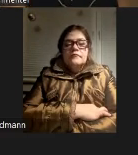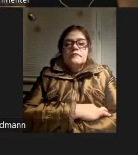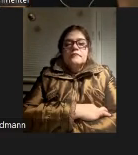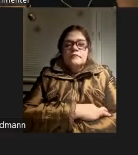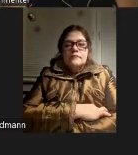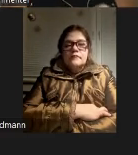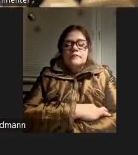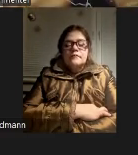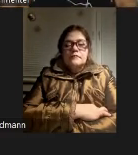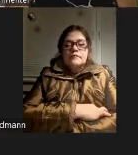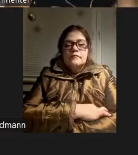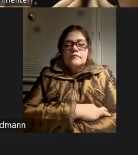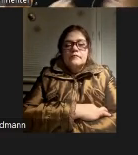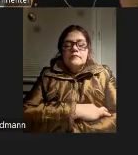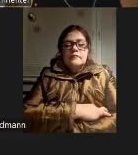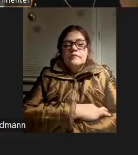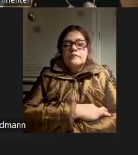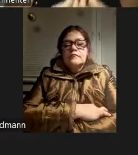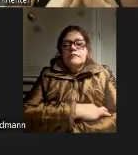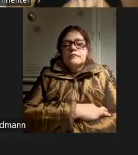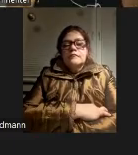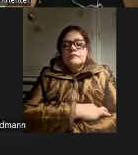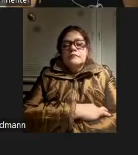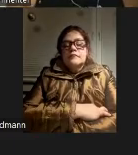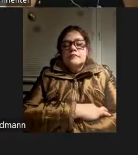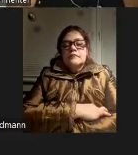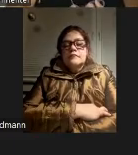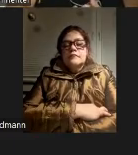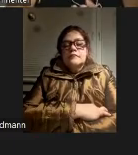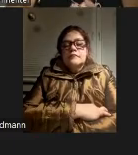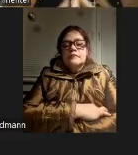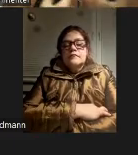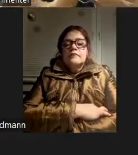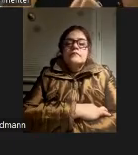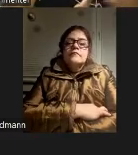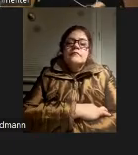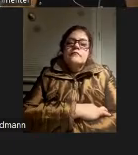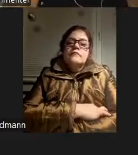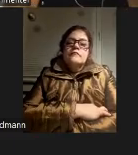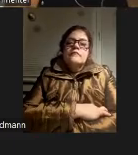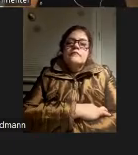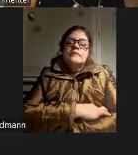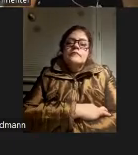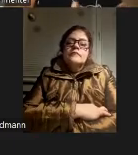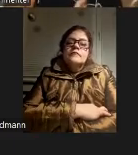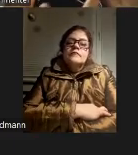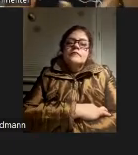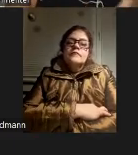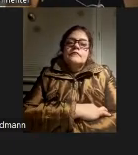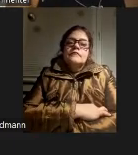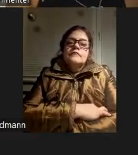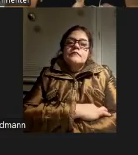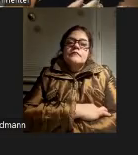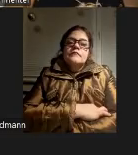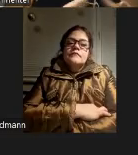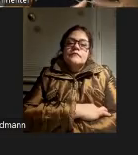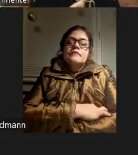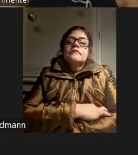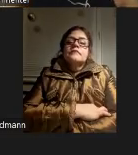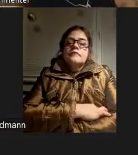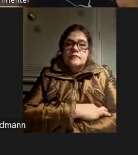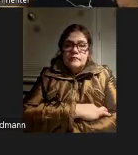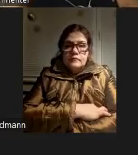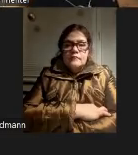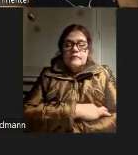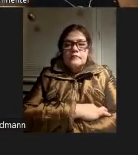compensatório. Porque nós somos regidos por um relógio biológico, né? E isso tem nome bonito, o ciclo circadiano, que é